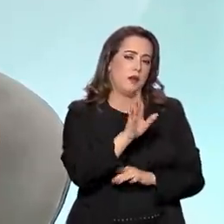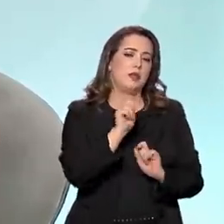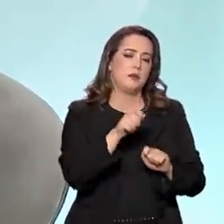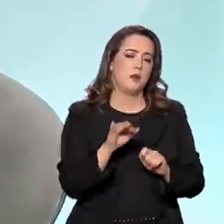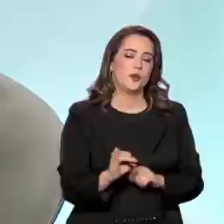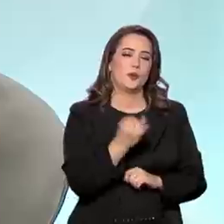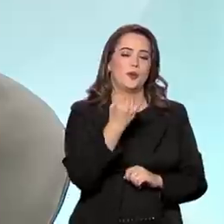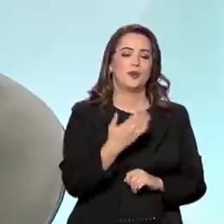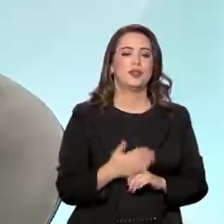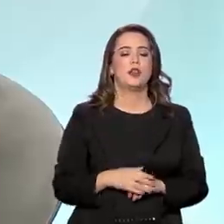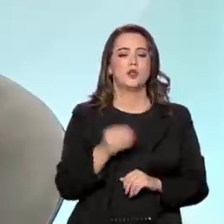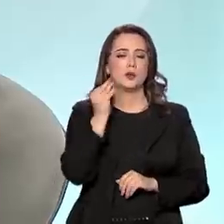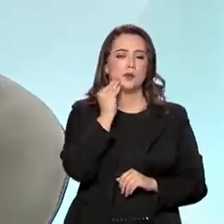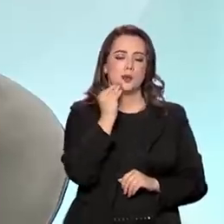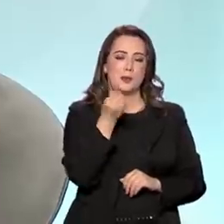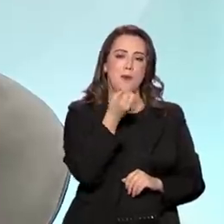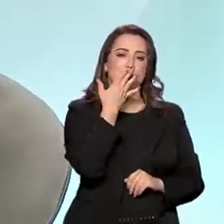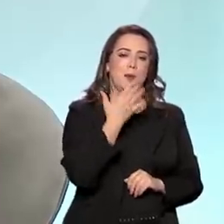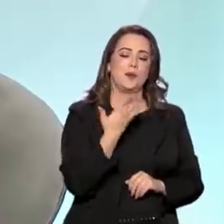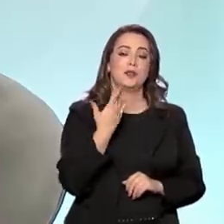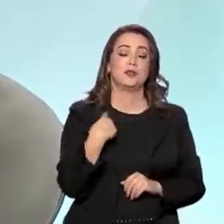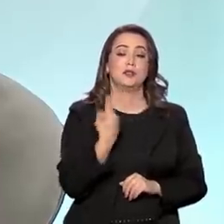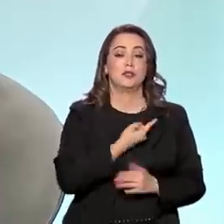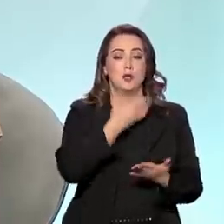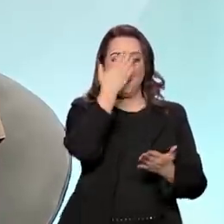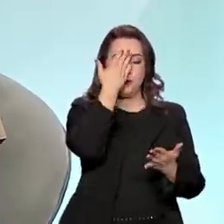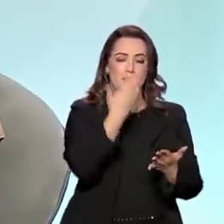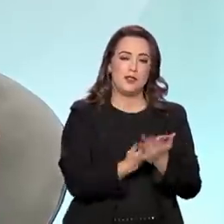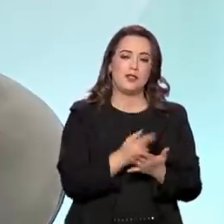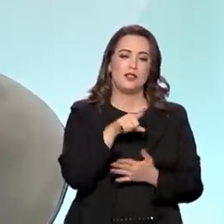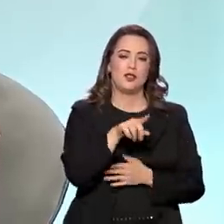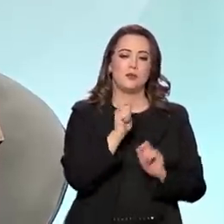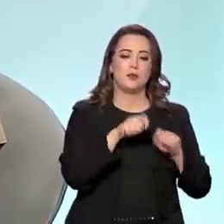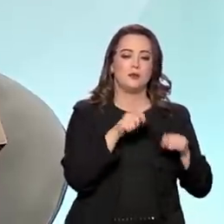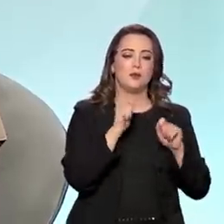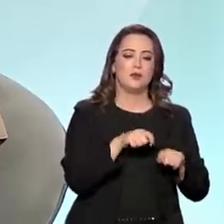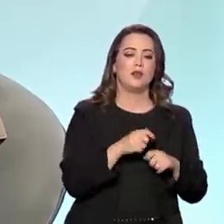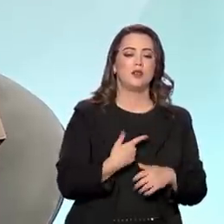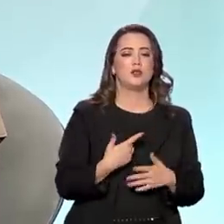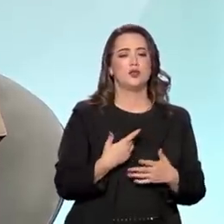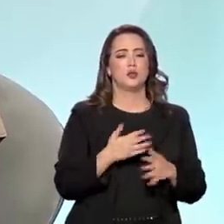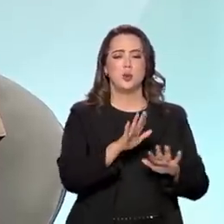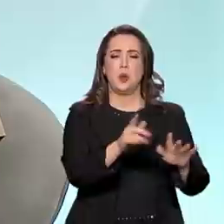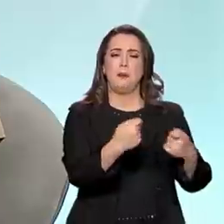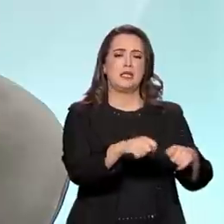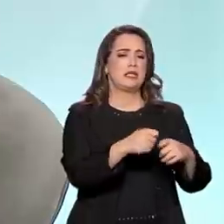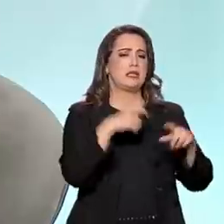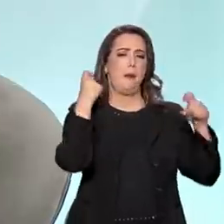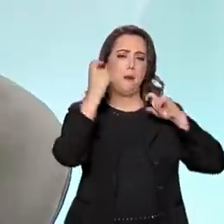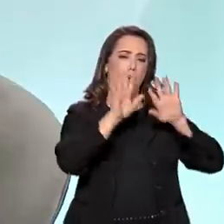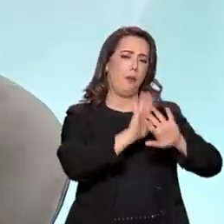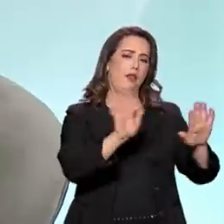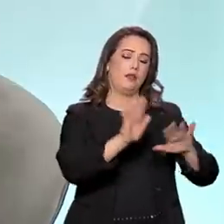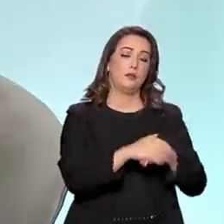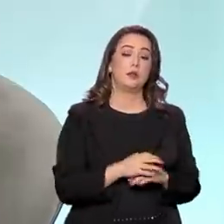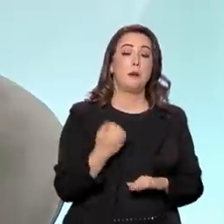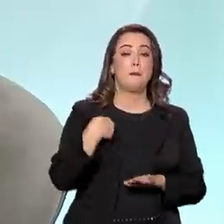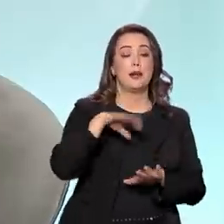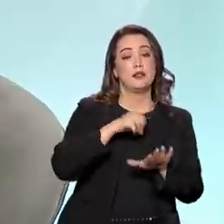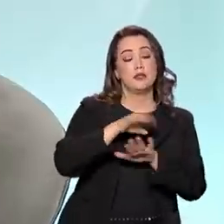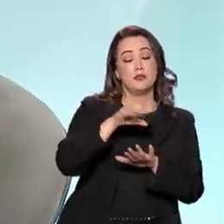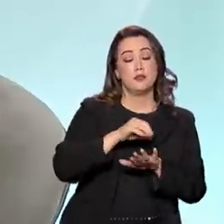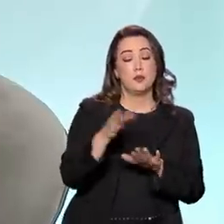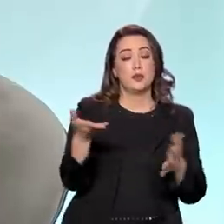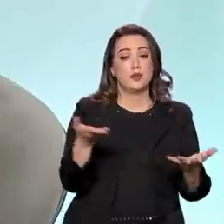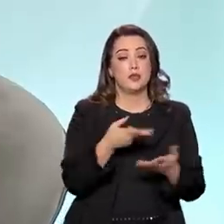é uma experiência muito válida e eu acho que pode ficar despreocupada agora mais informações